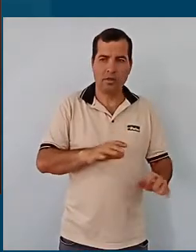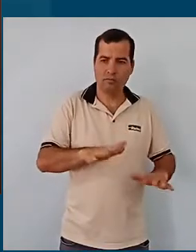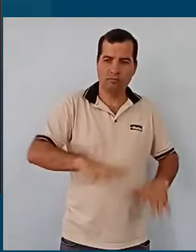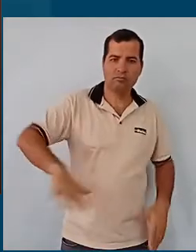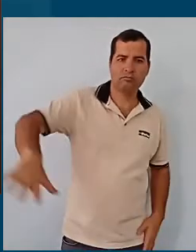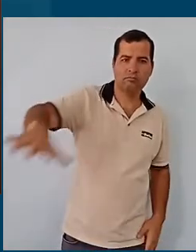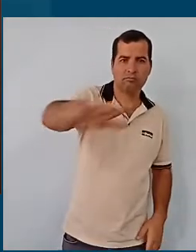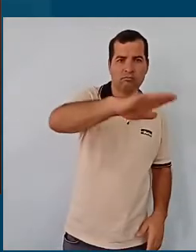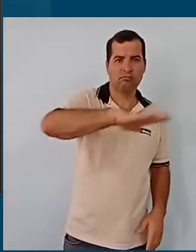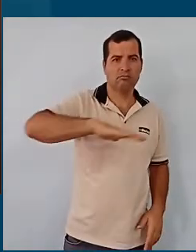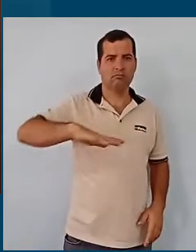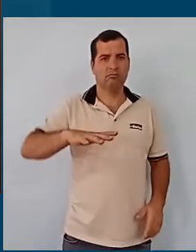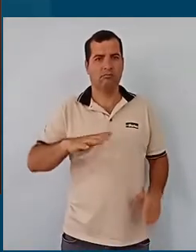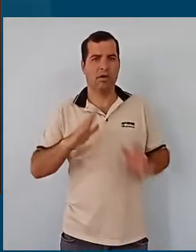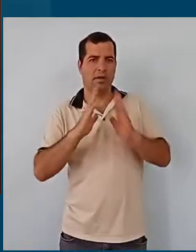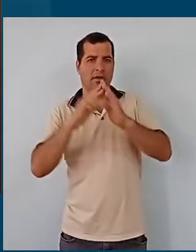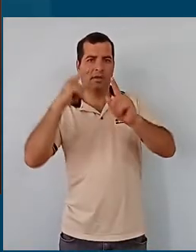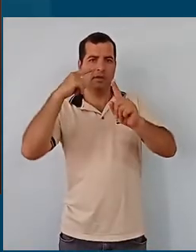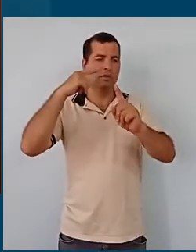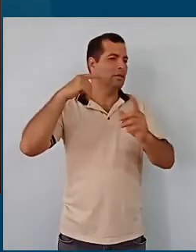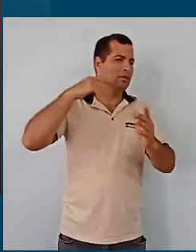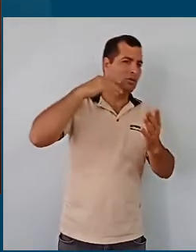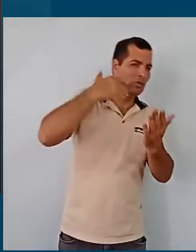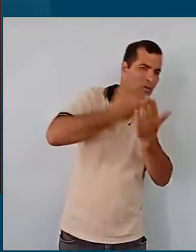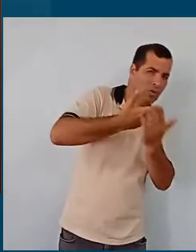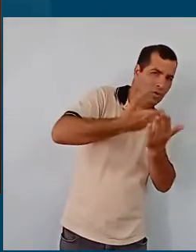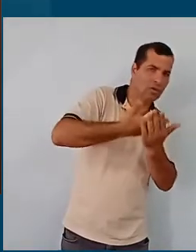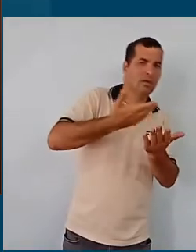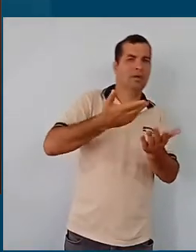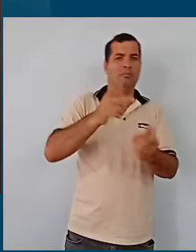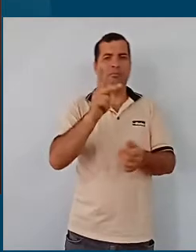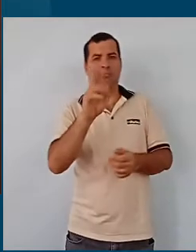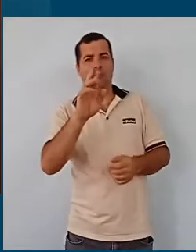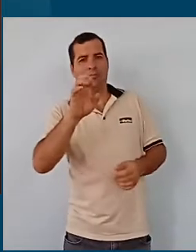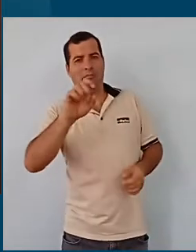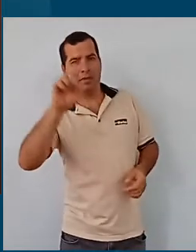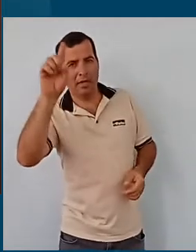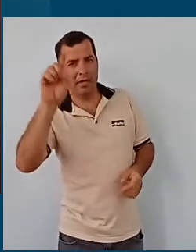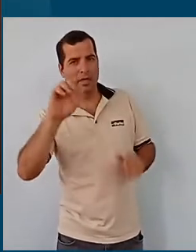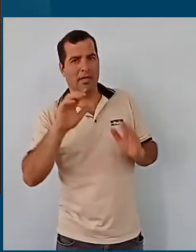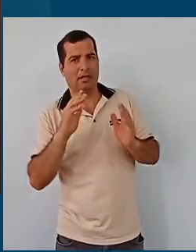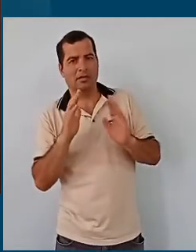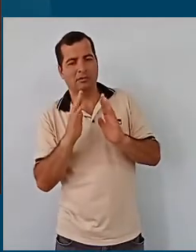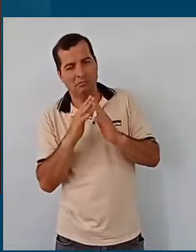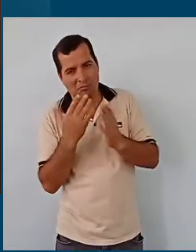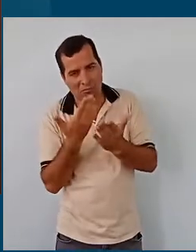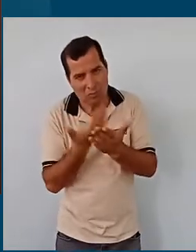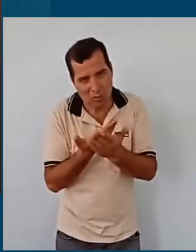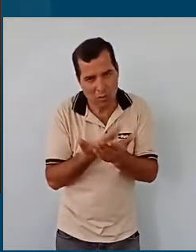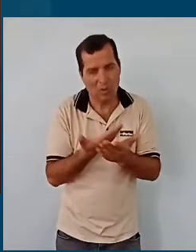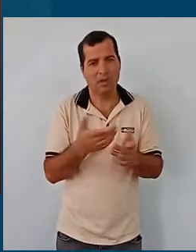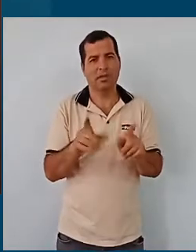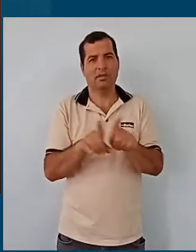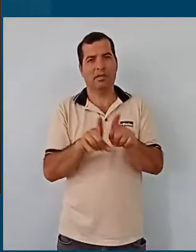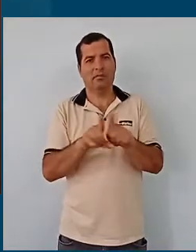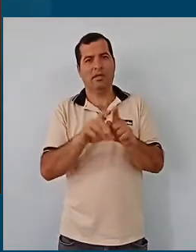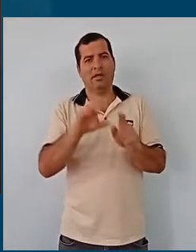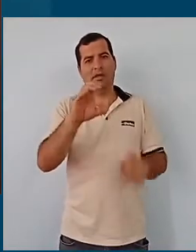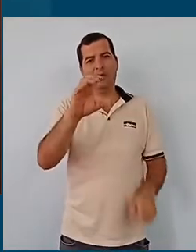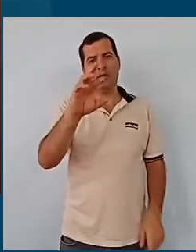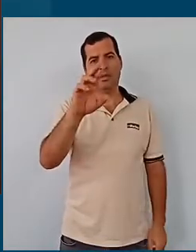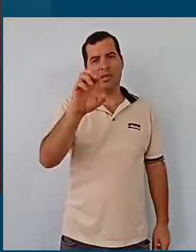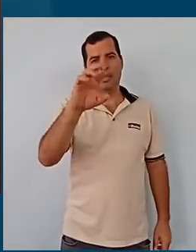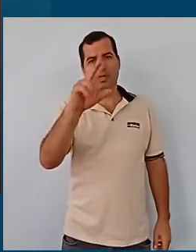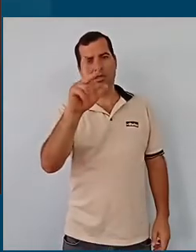nas escolas, nas pré-escolas e nas creches. E, a partir daí, a gente pôde